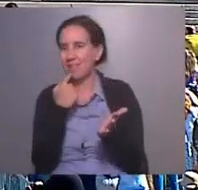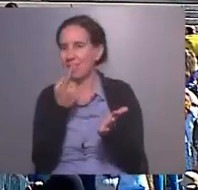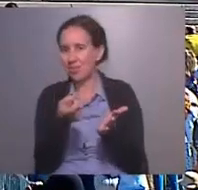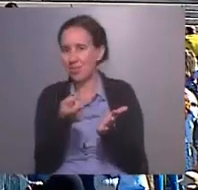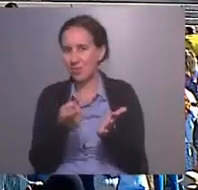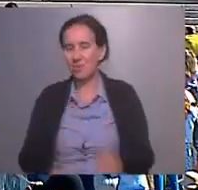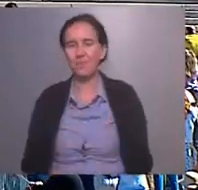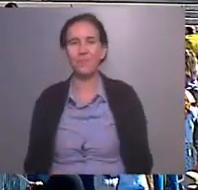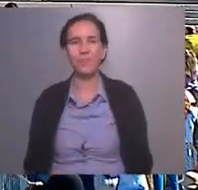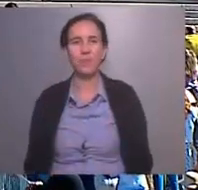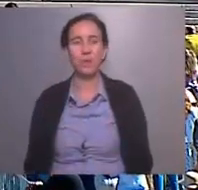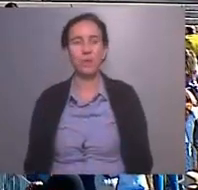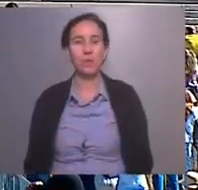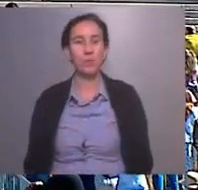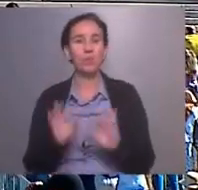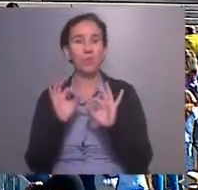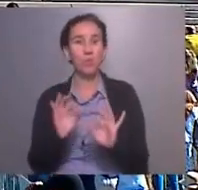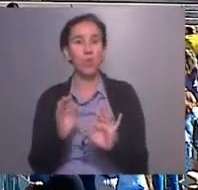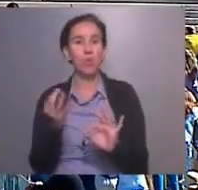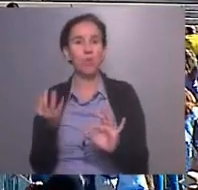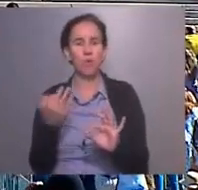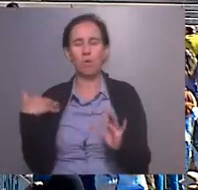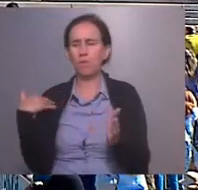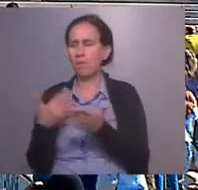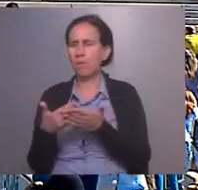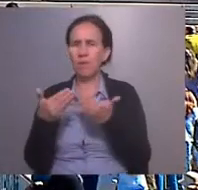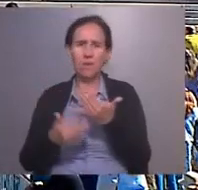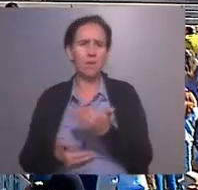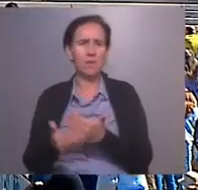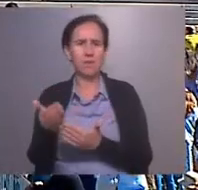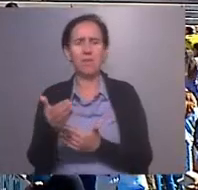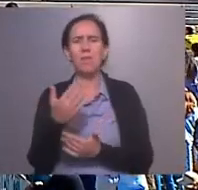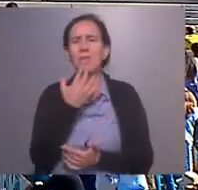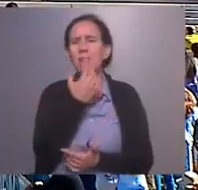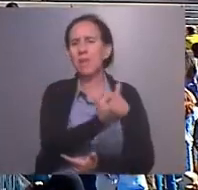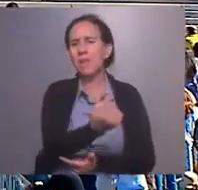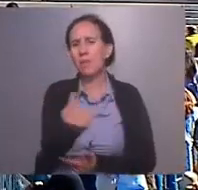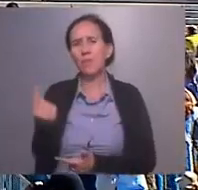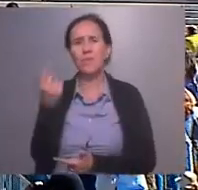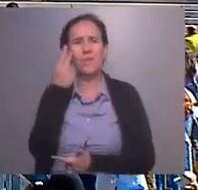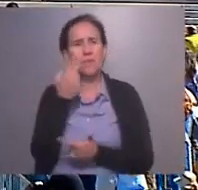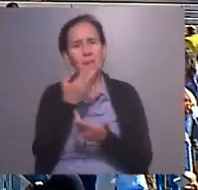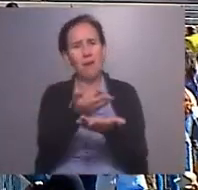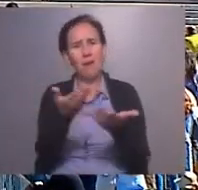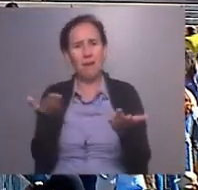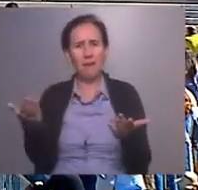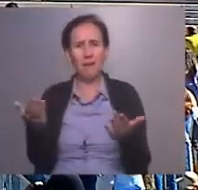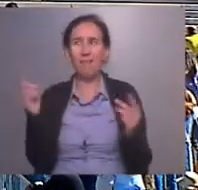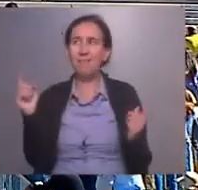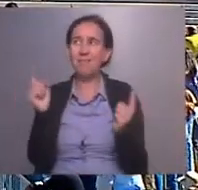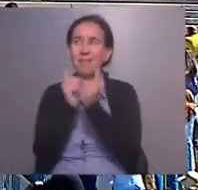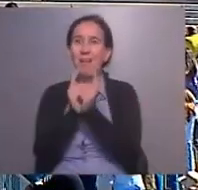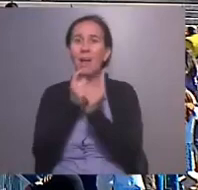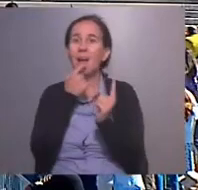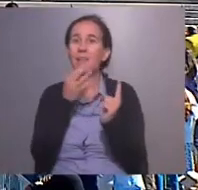Essa concretização que hoje continua na vida de cada um de nós, que a Ele se dirige com